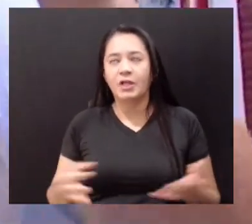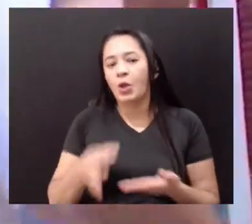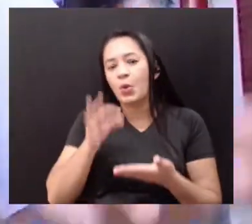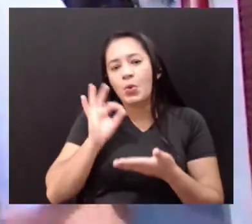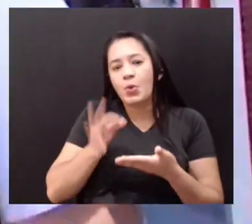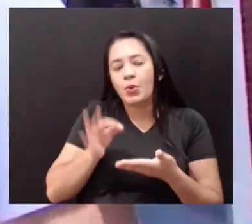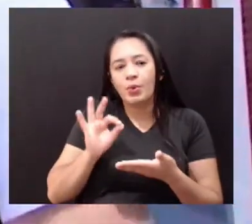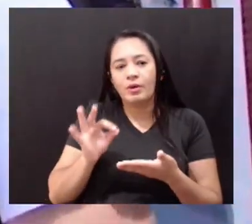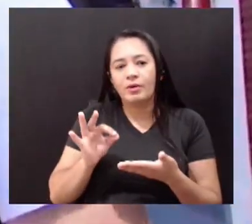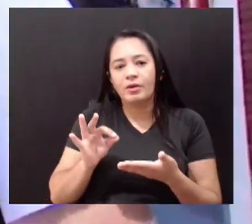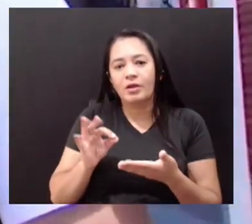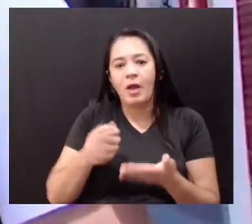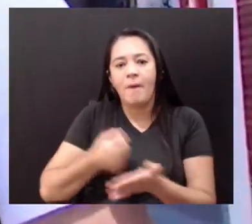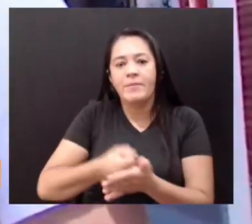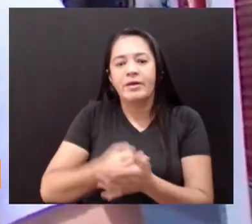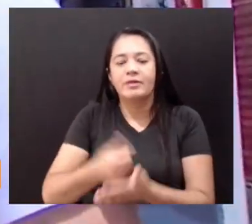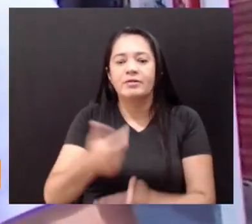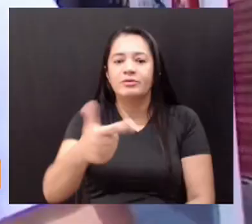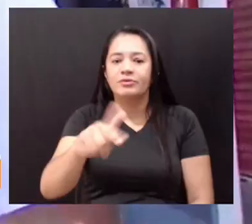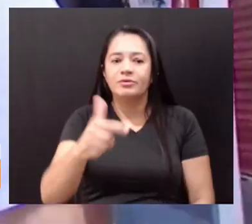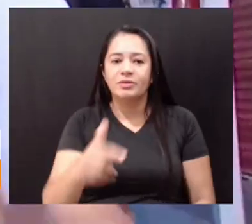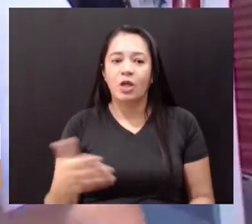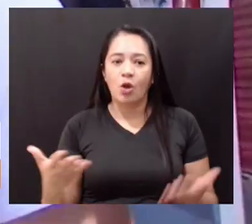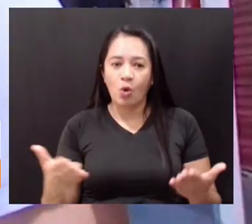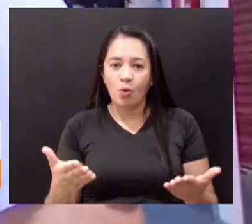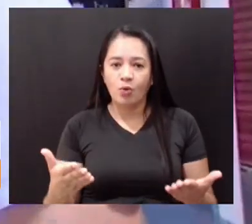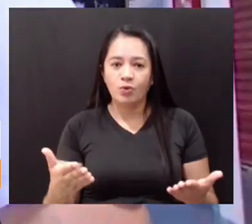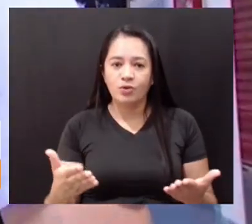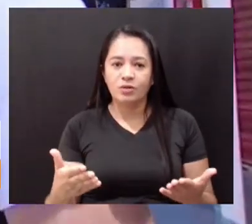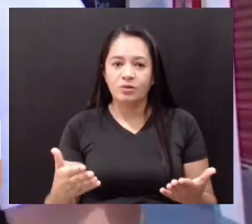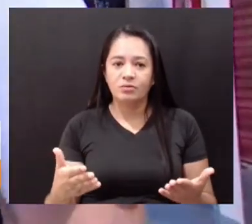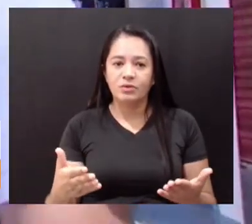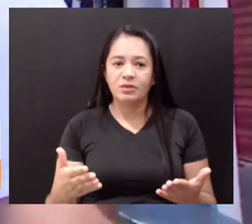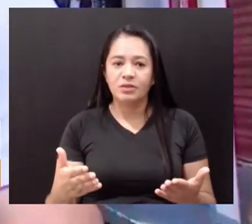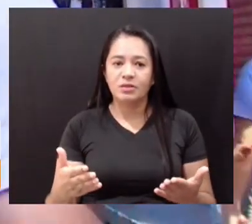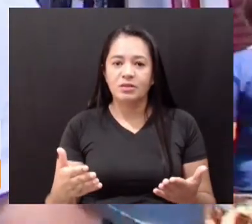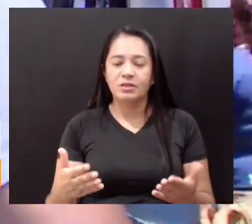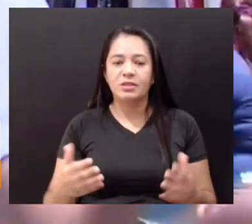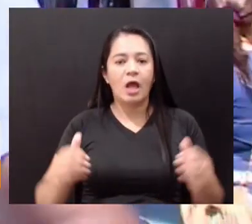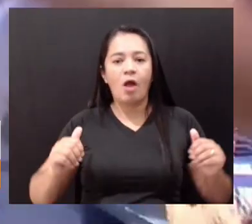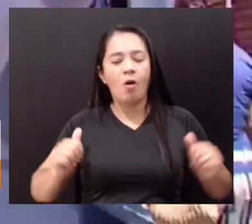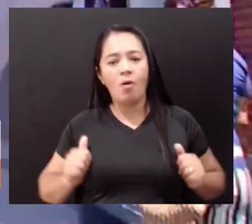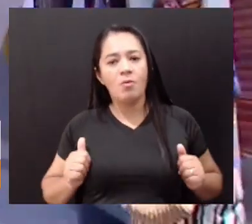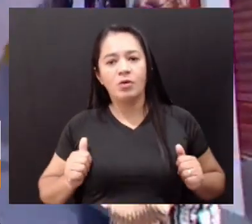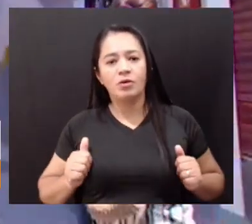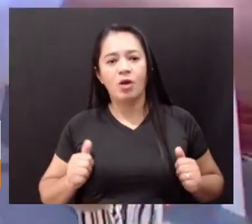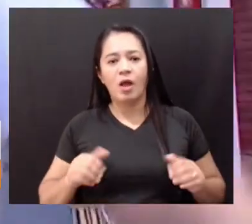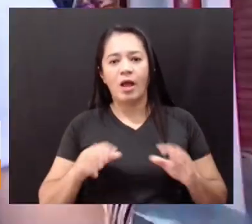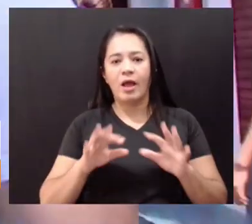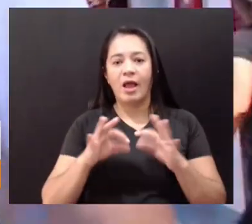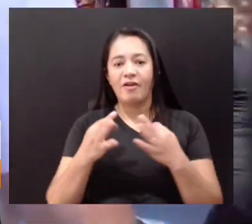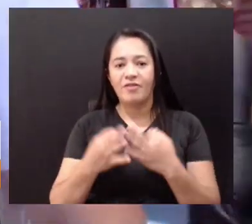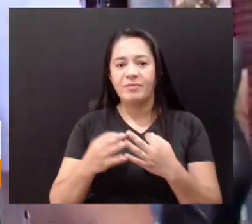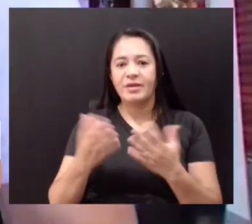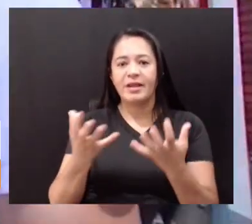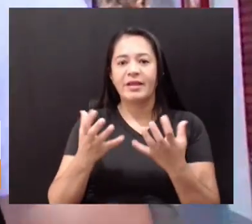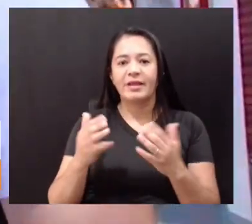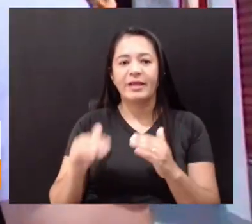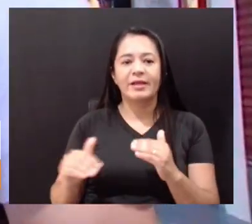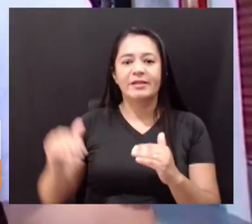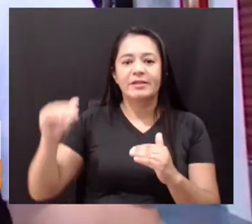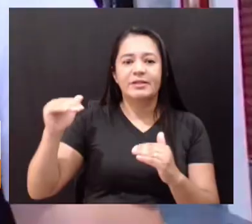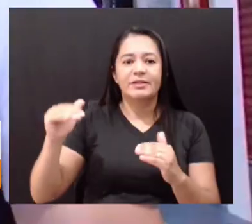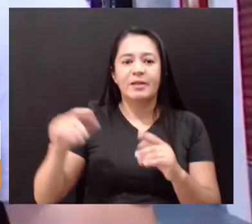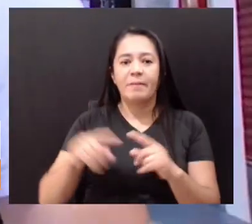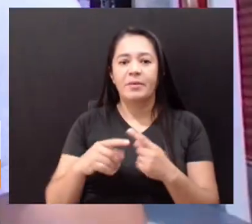obrigações diárias. Então, hoje eu acho que isso daí é muito a questão do comodismo mesmo. Às vezes os pais também querem que as crianças cresçam, saiam, mas infelizmente isso daí acontece